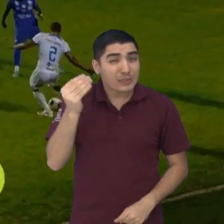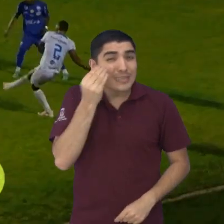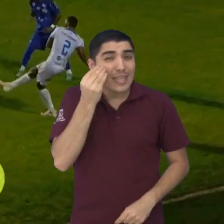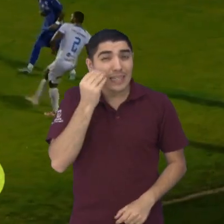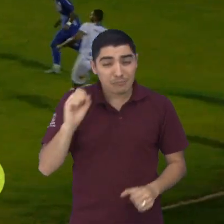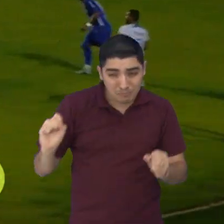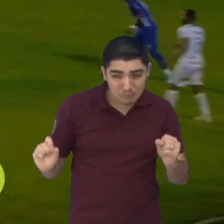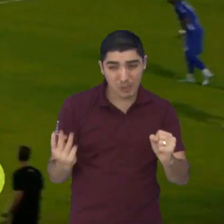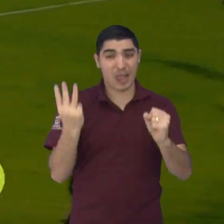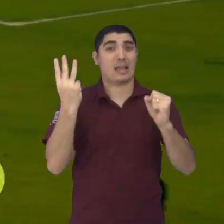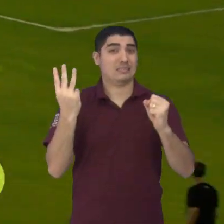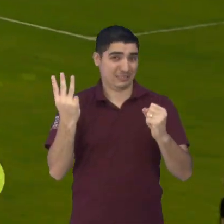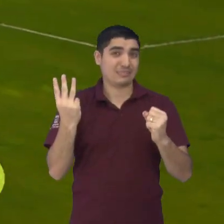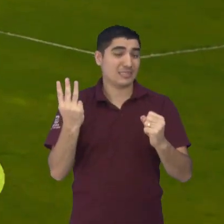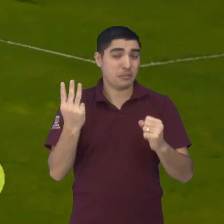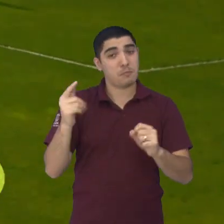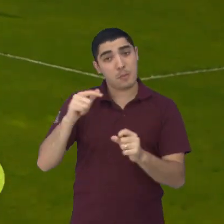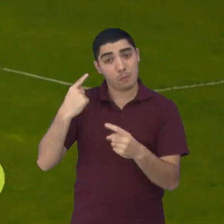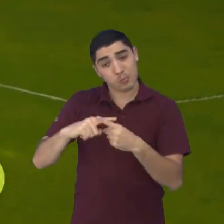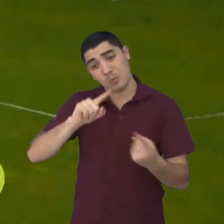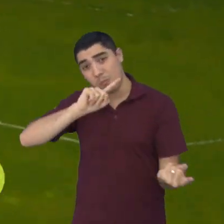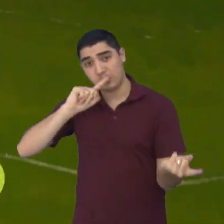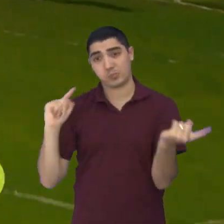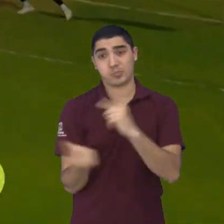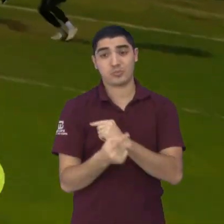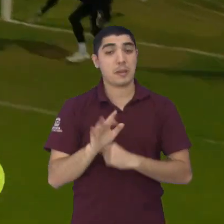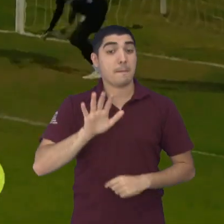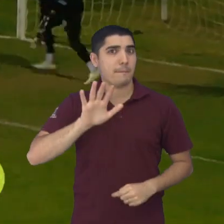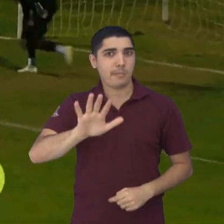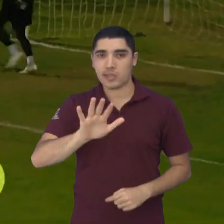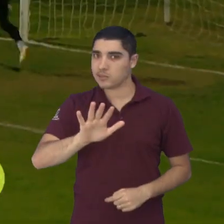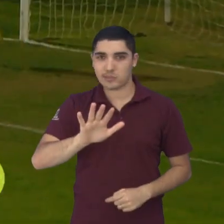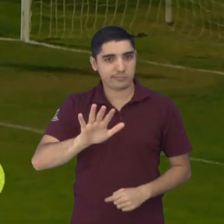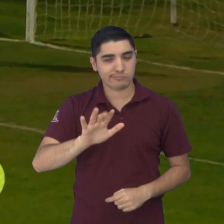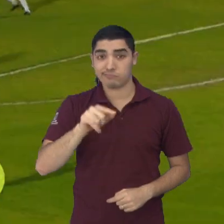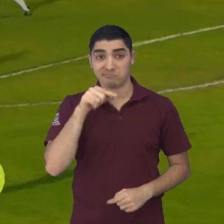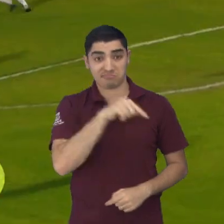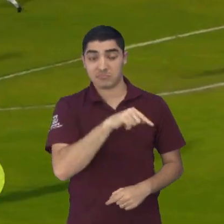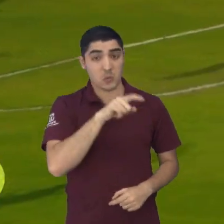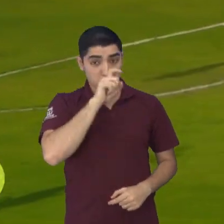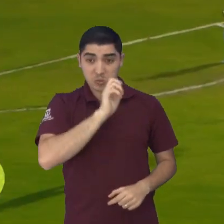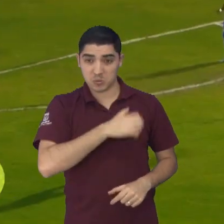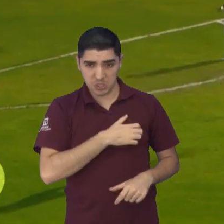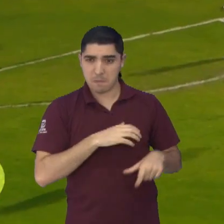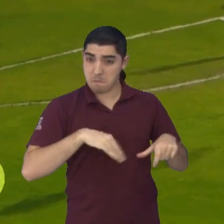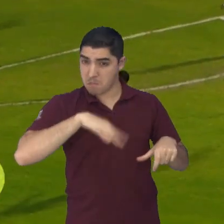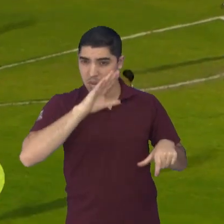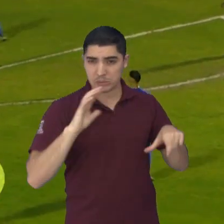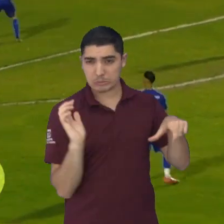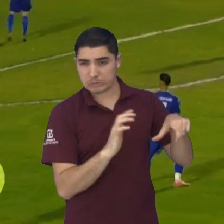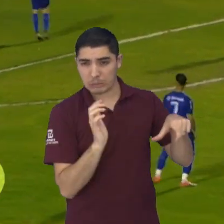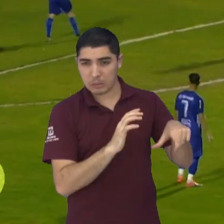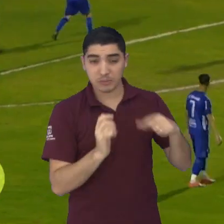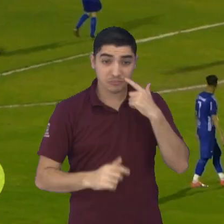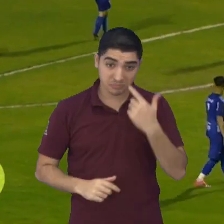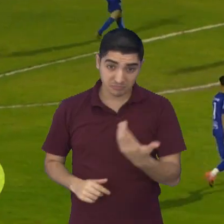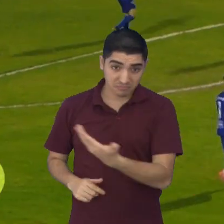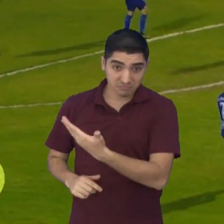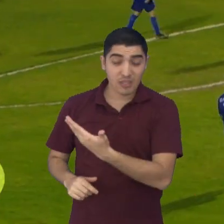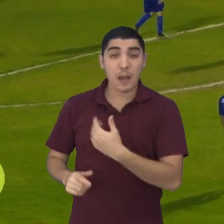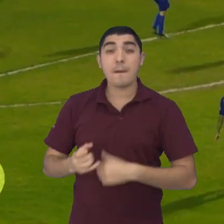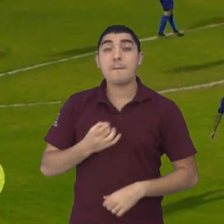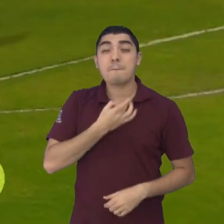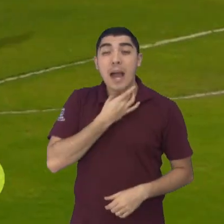gols e reverter a vantagem do São José. Mas o que se via era isso. E o que estava difícil para o Marília